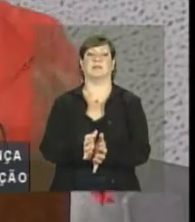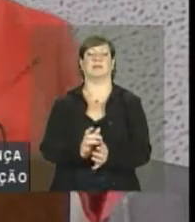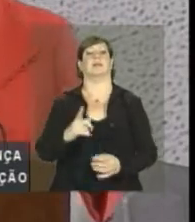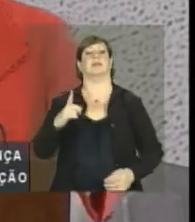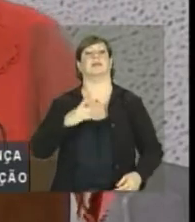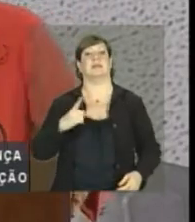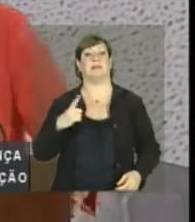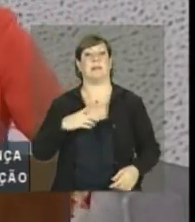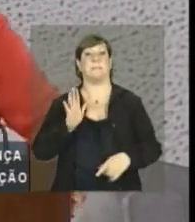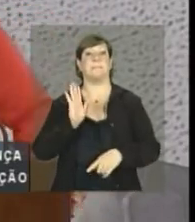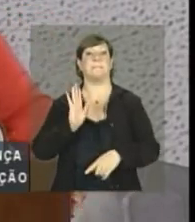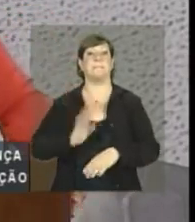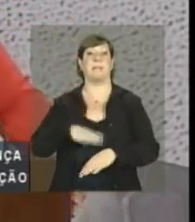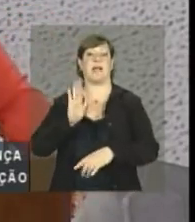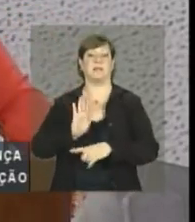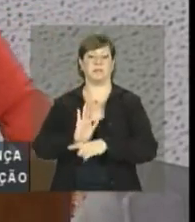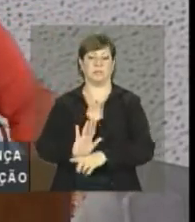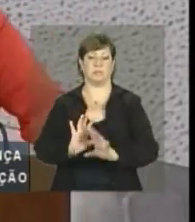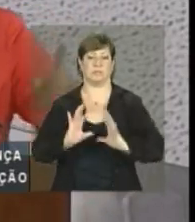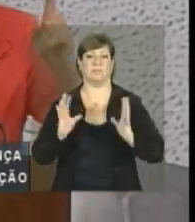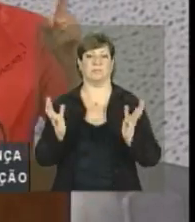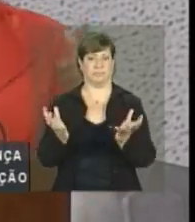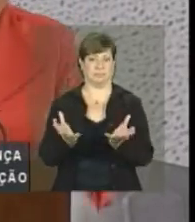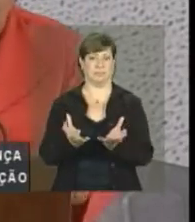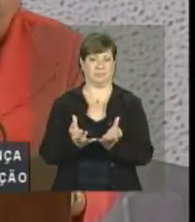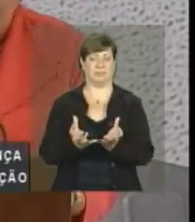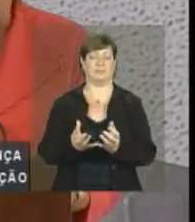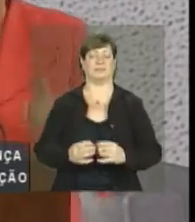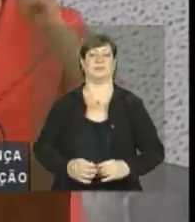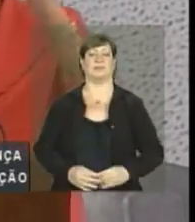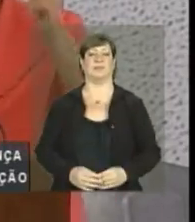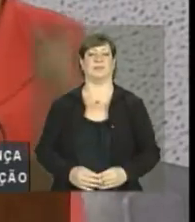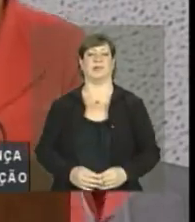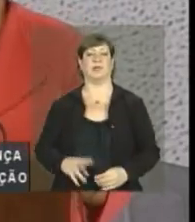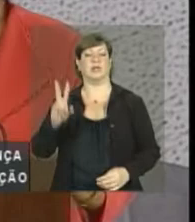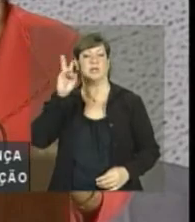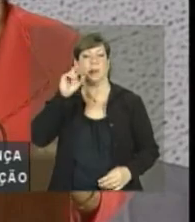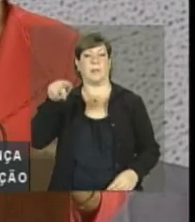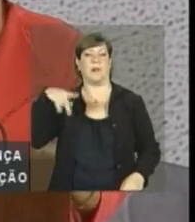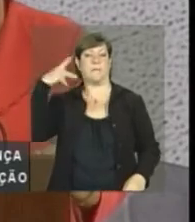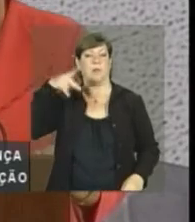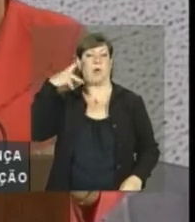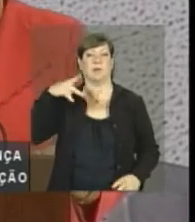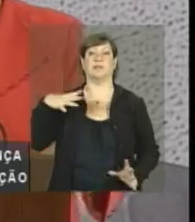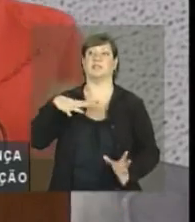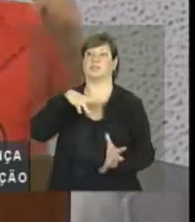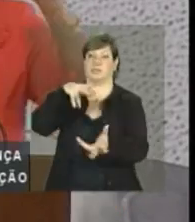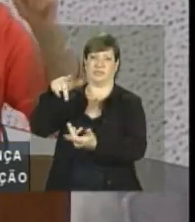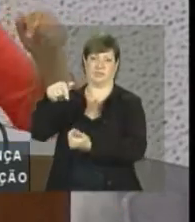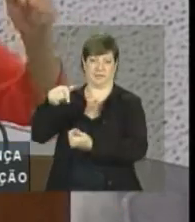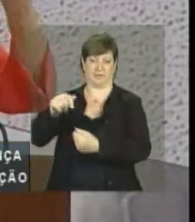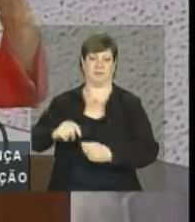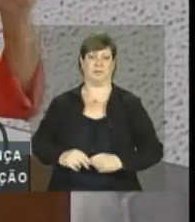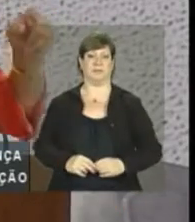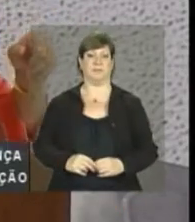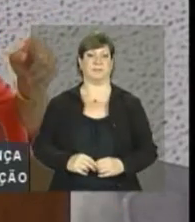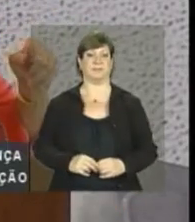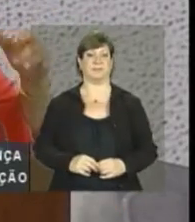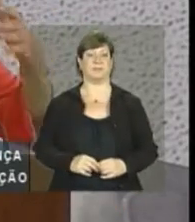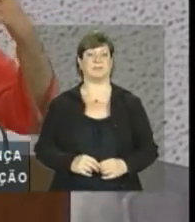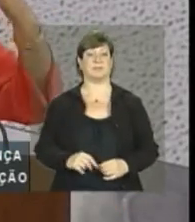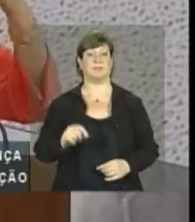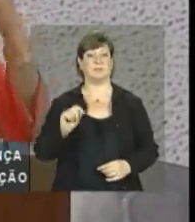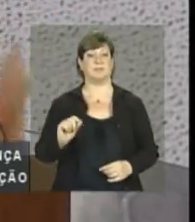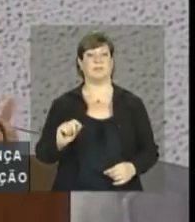mais protegido em relação a essa política internacional, tem